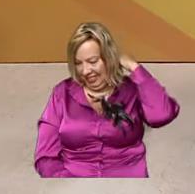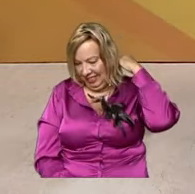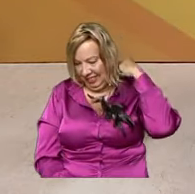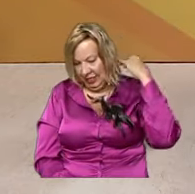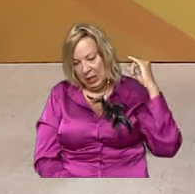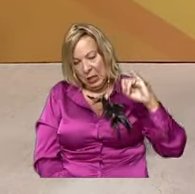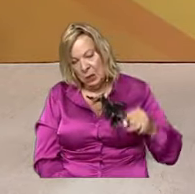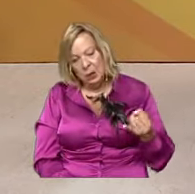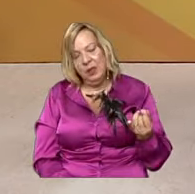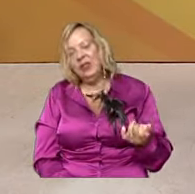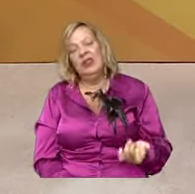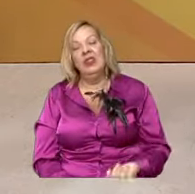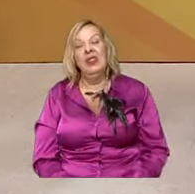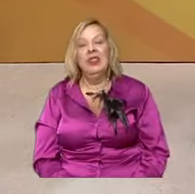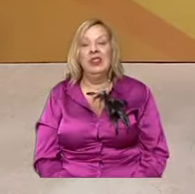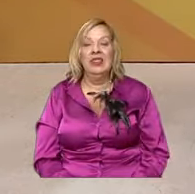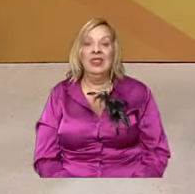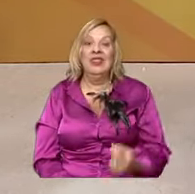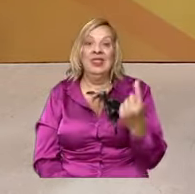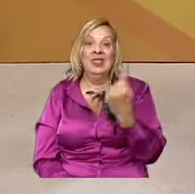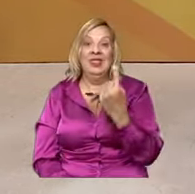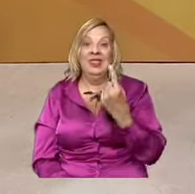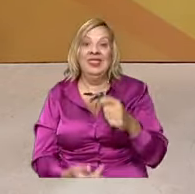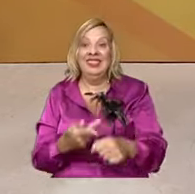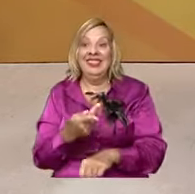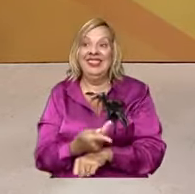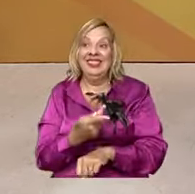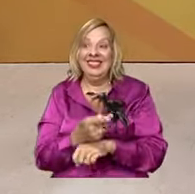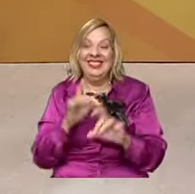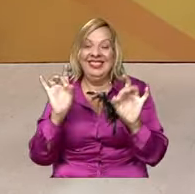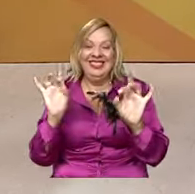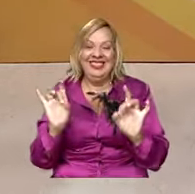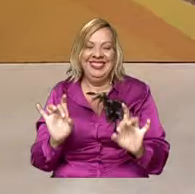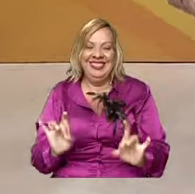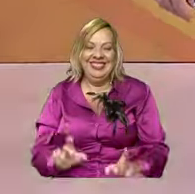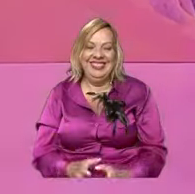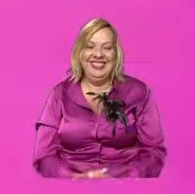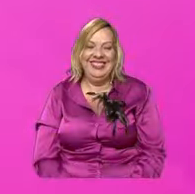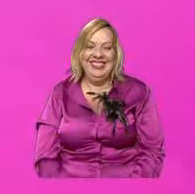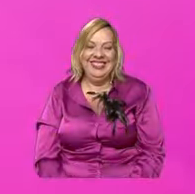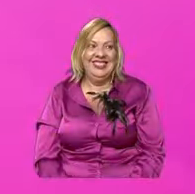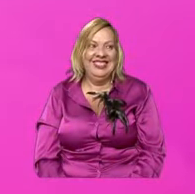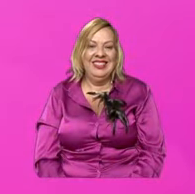então simbora pro nosso primeiro prêmio especial.